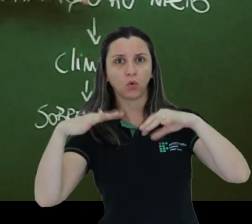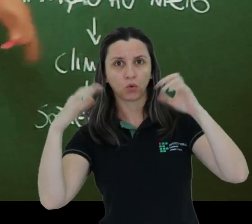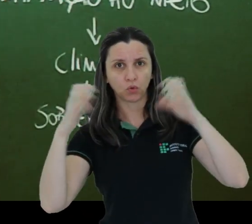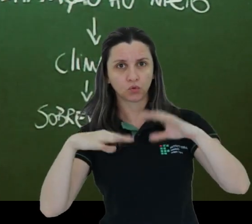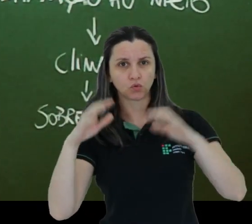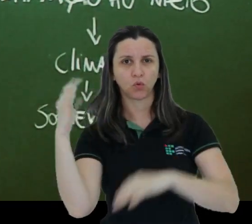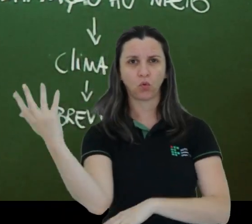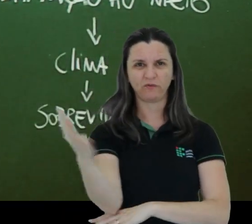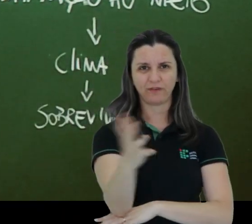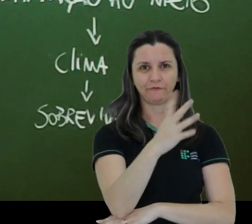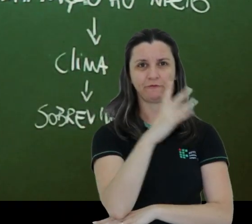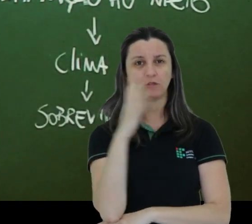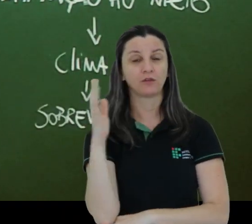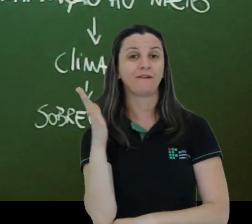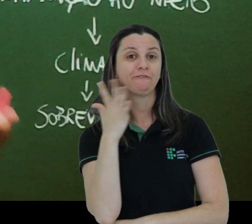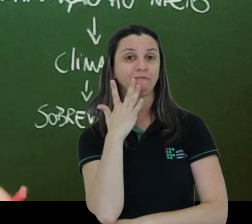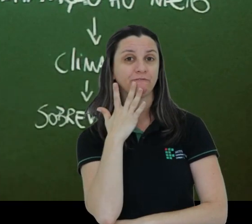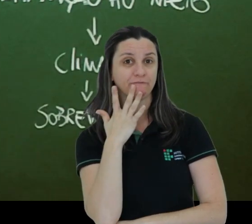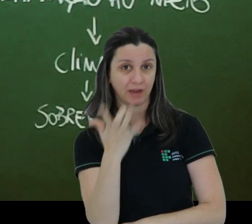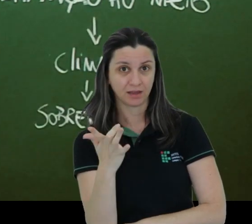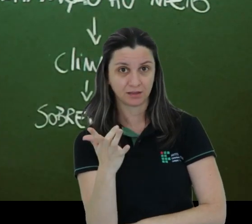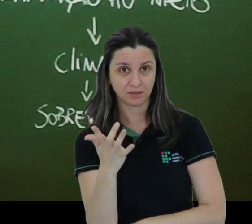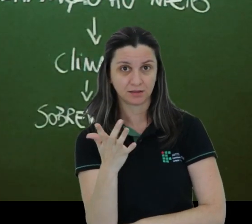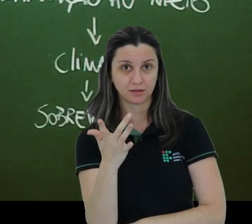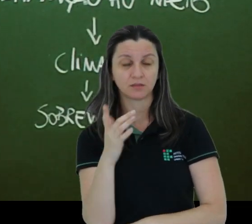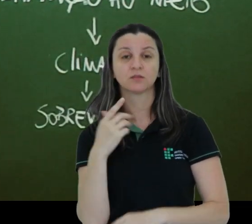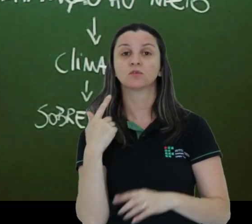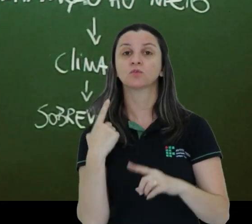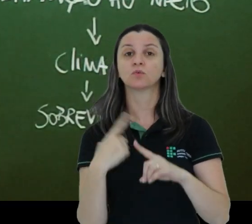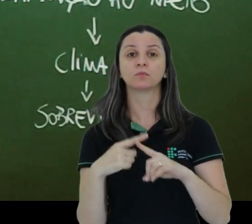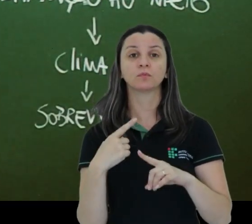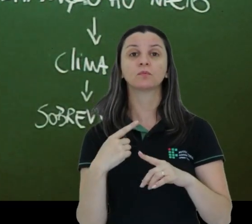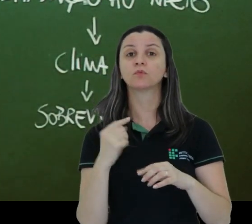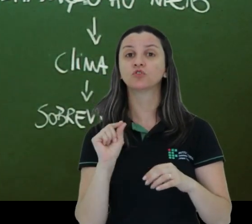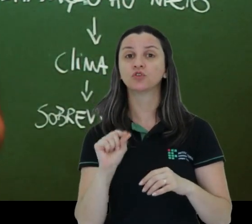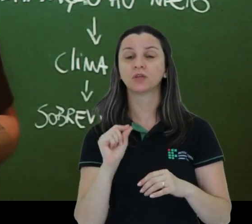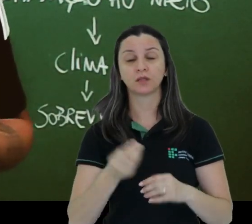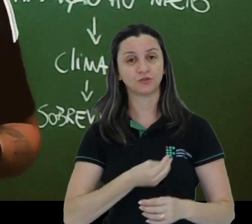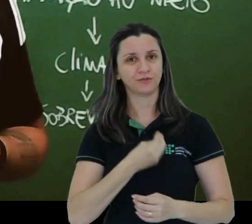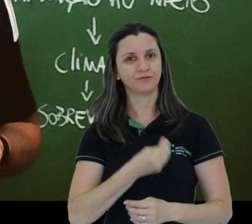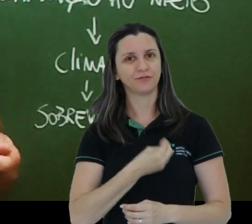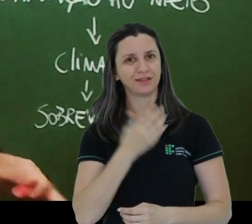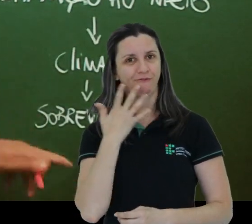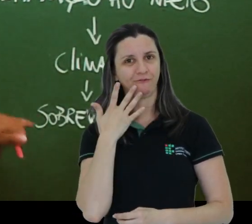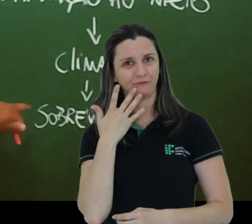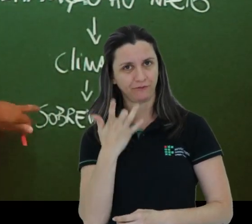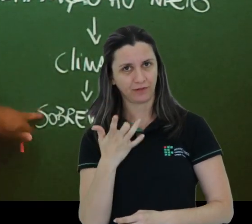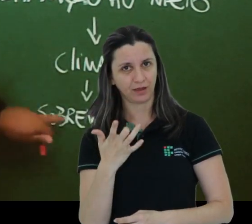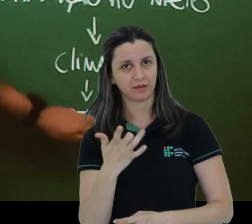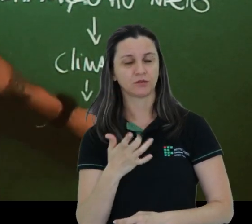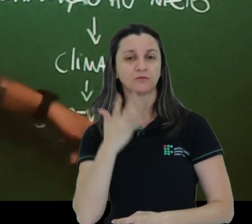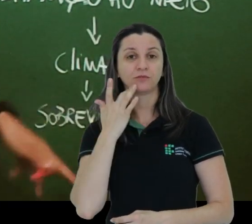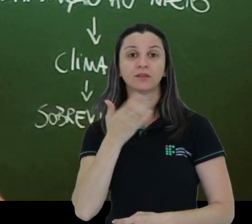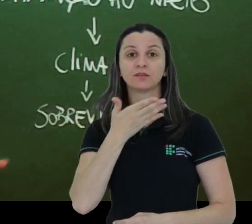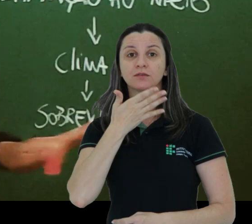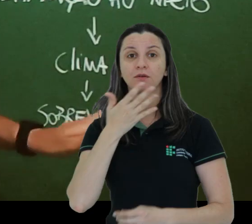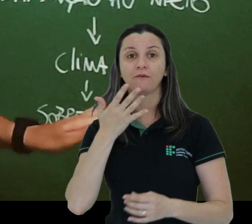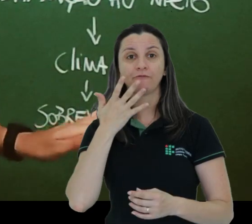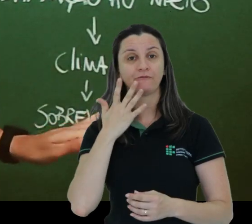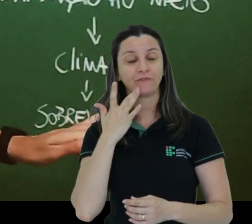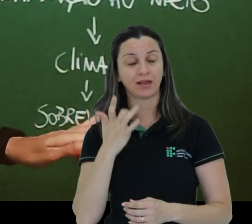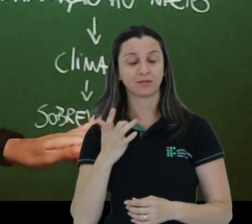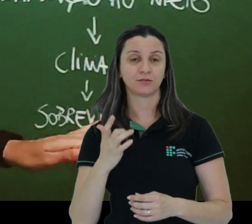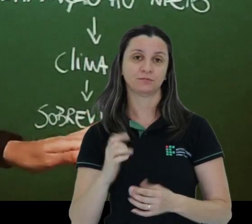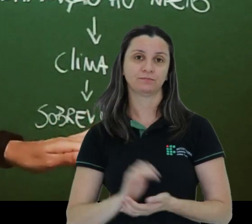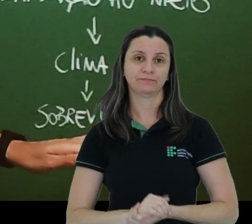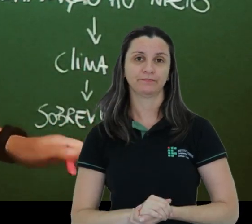de chuva, grandes florestas, facilidade para sobreviver. A sobrevivência